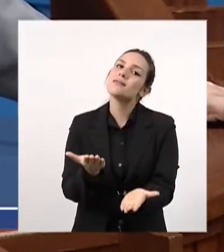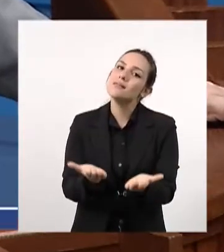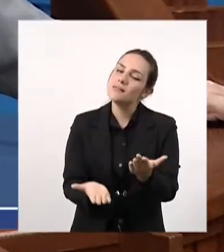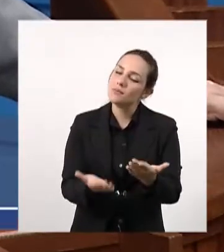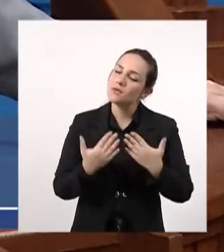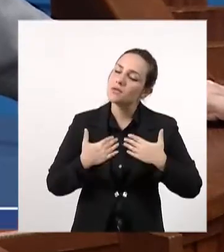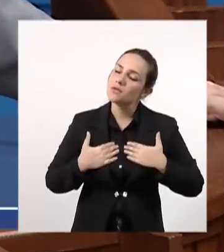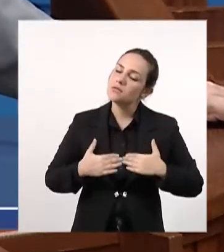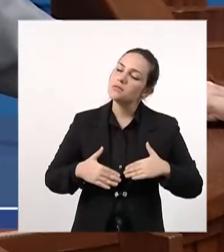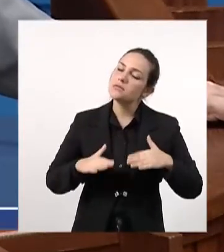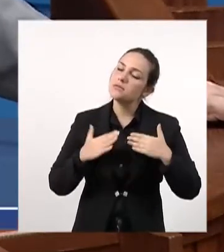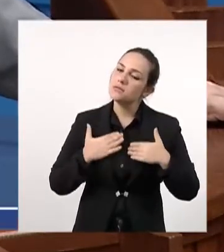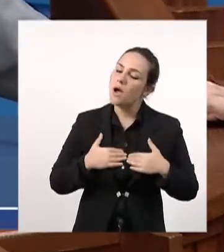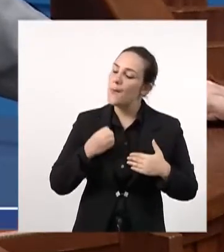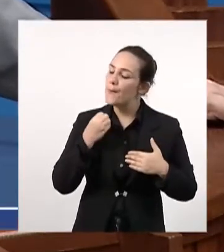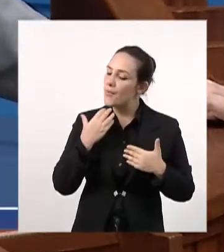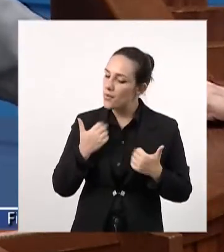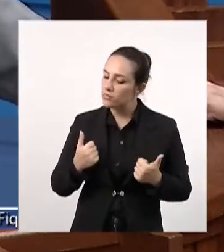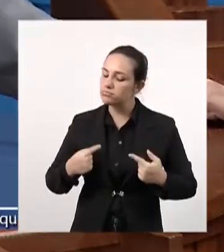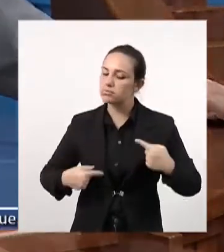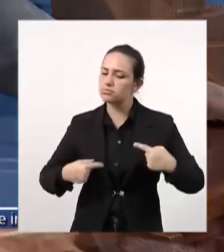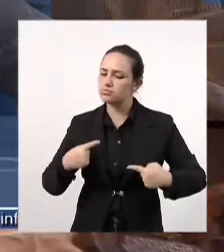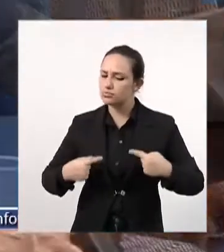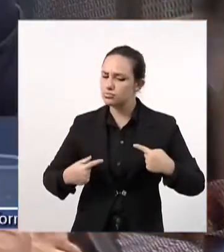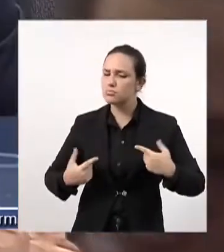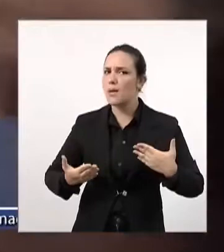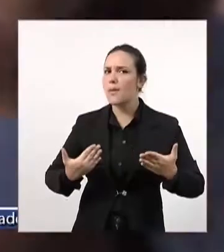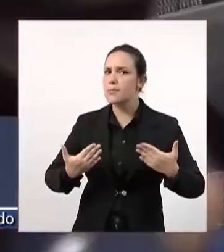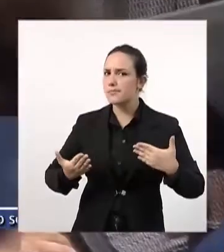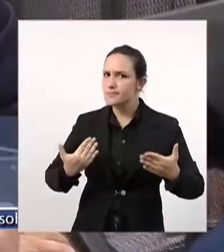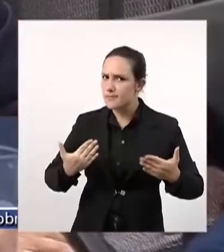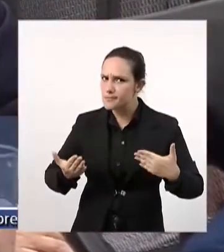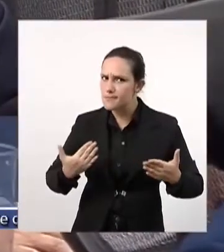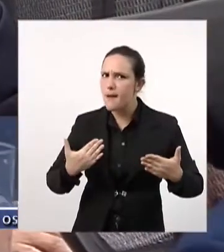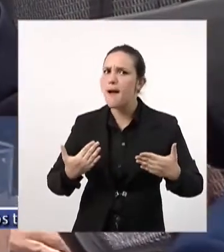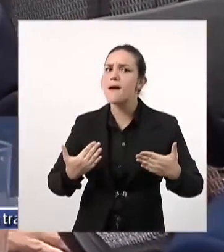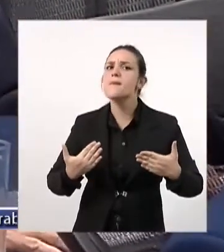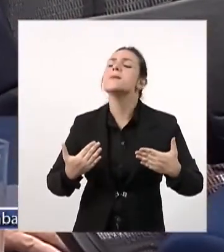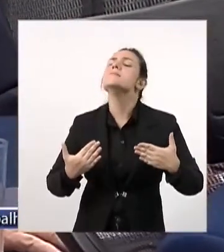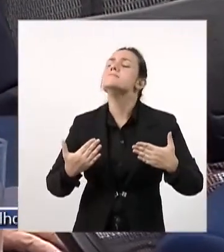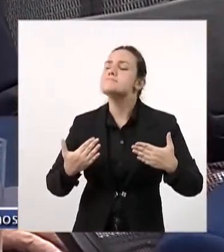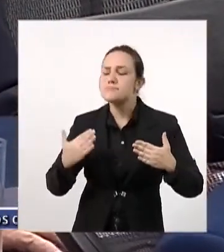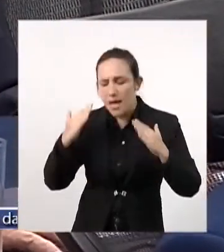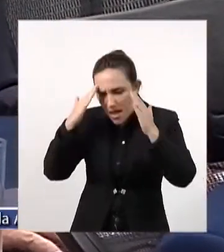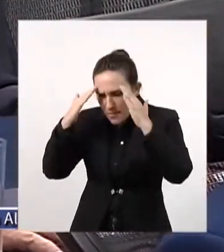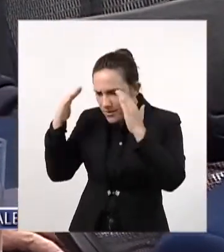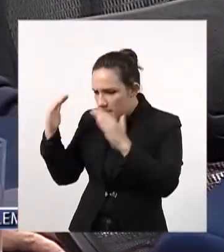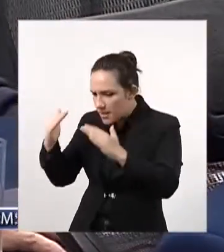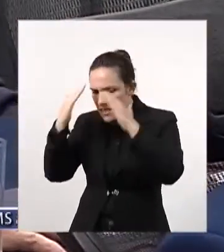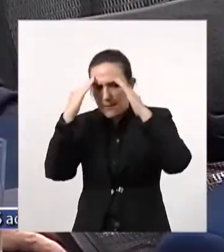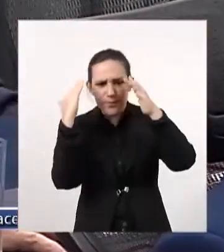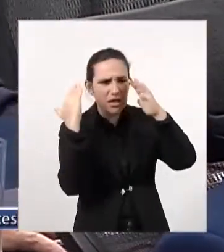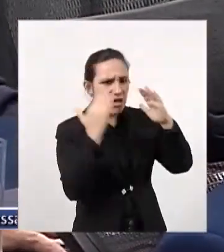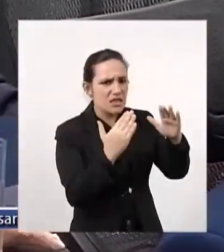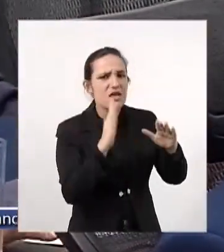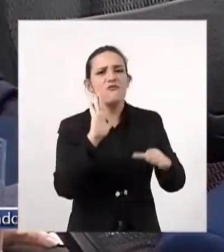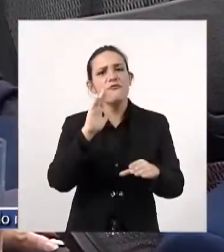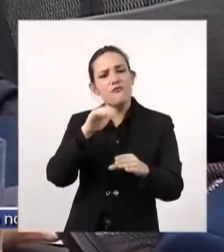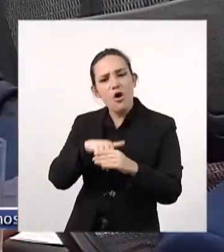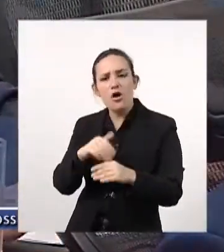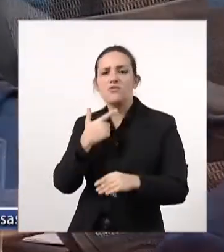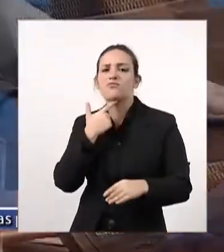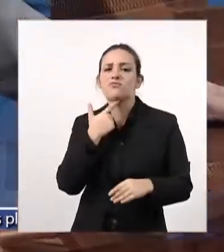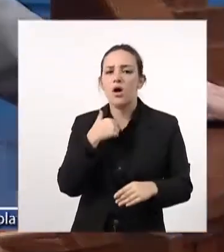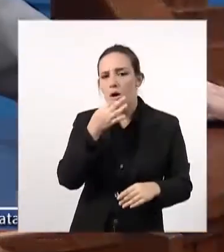Sempre com a boa discussão, sempre no princípio democrático e republicano, nós